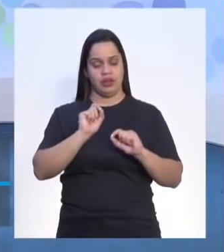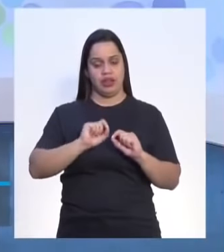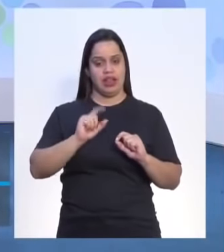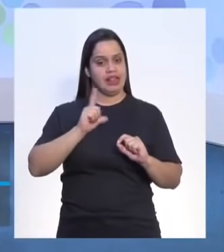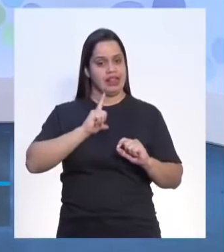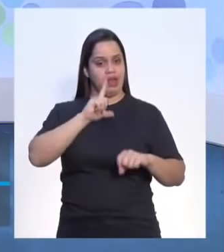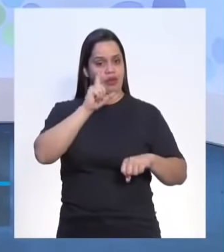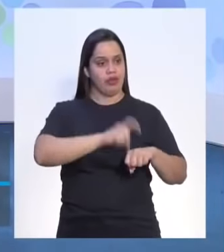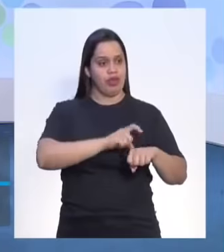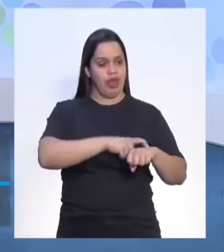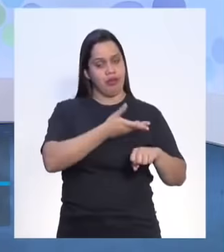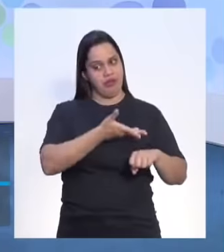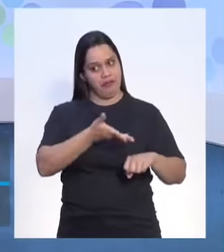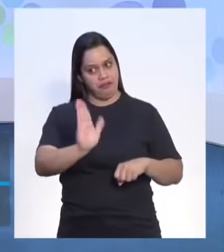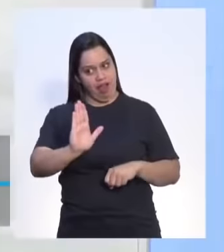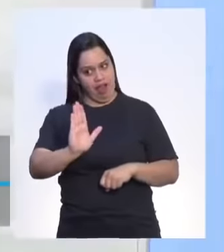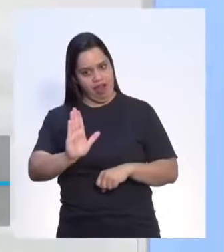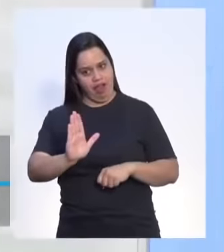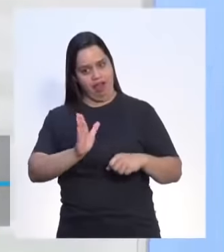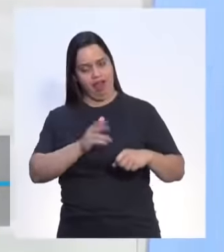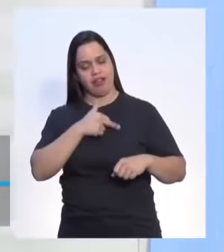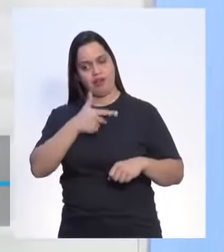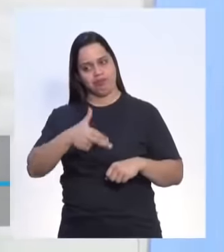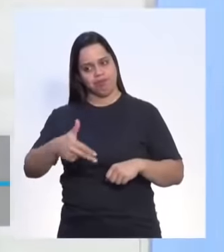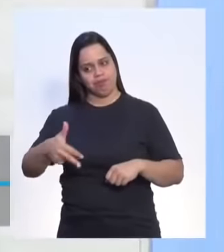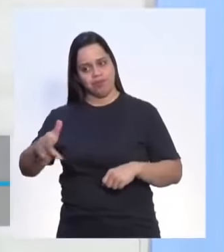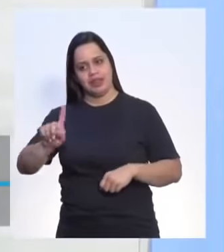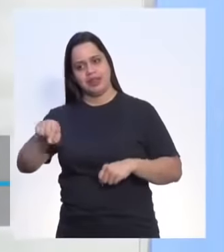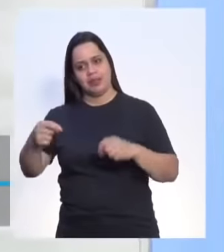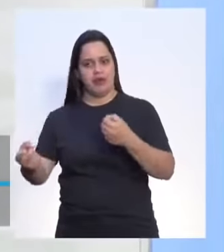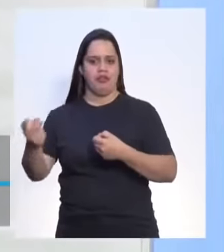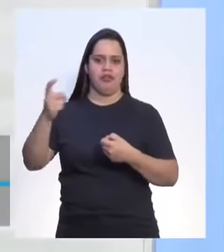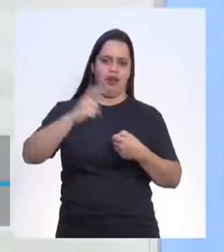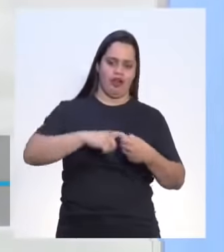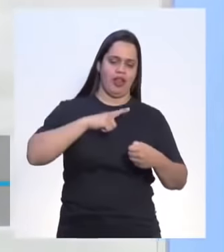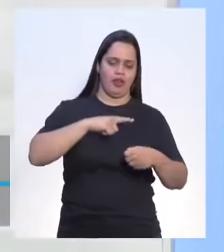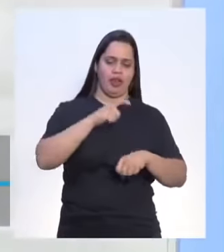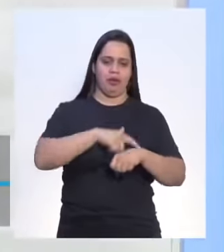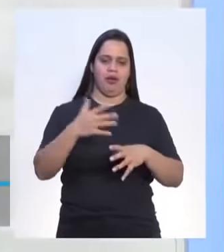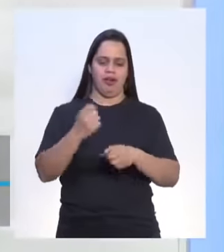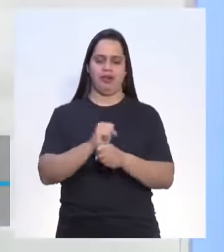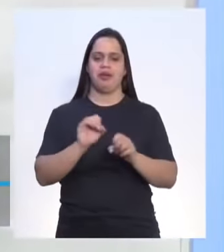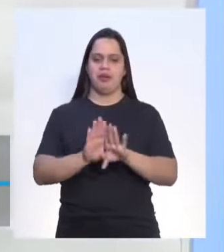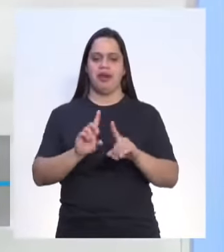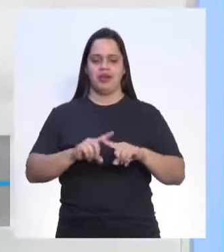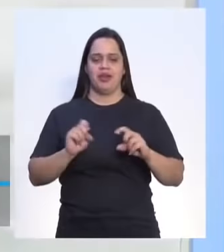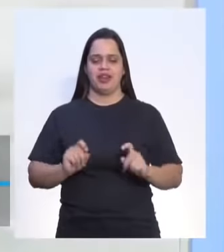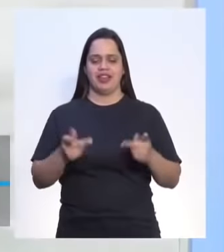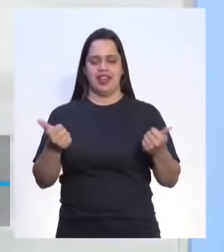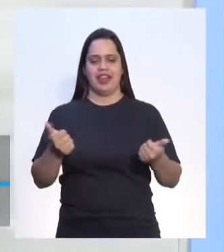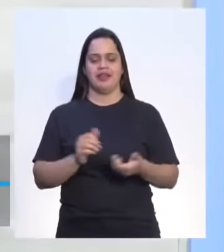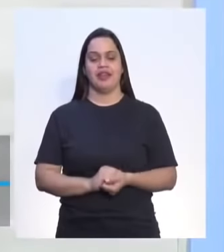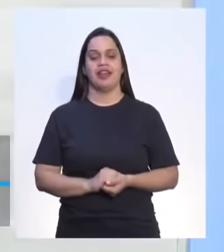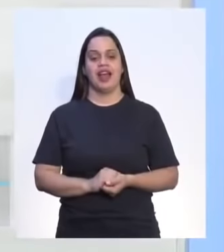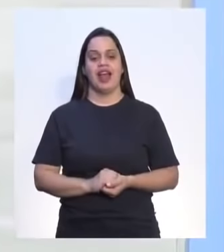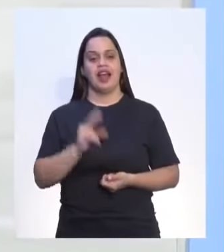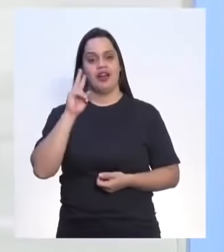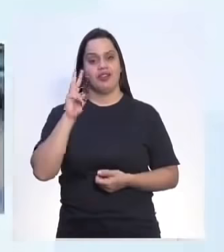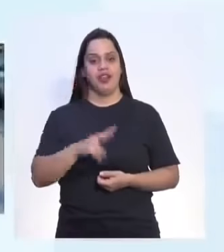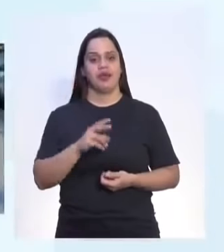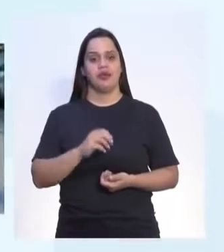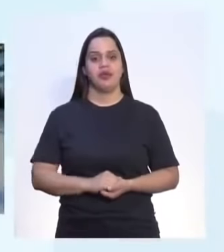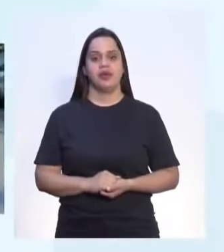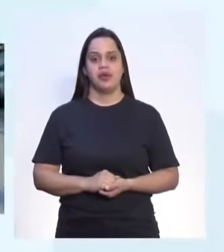ao açougue e voltar, né? Rapidinho para a carne para fazer. Mas ótimo, beleza? Tá. Olha na sequência aí.